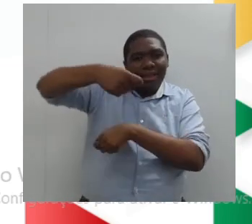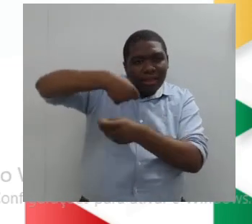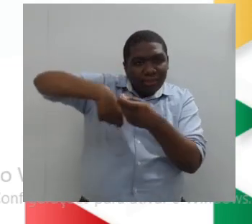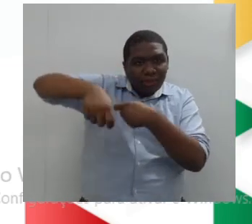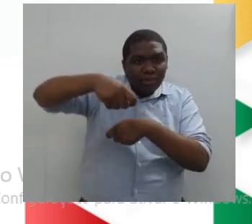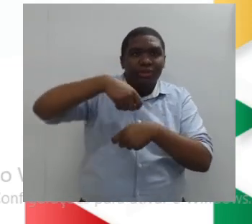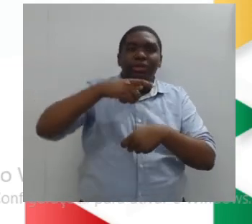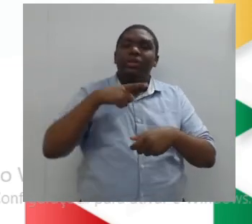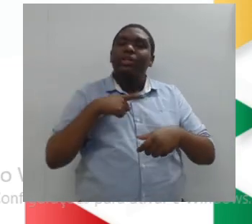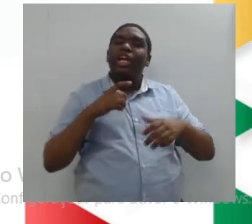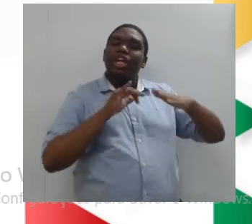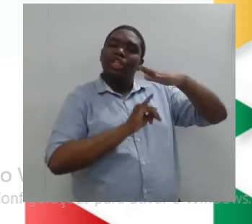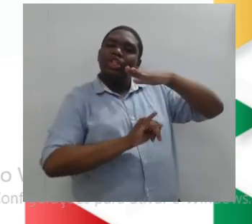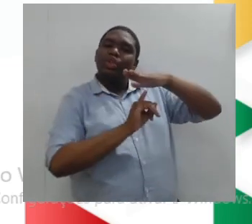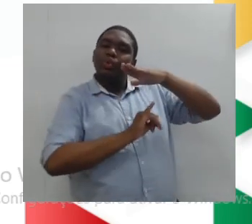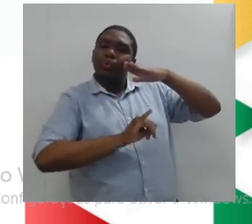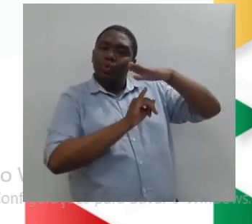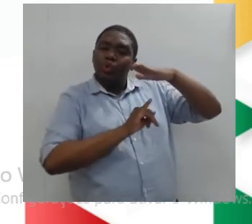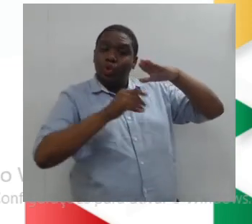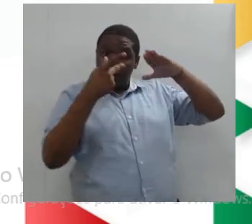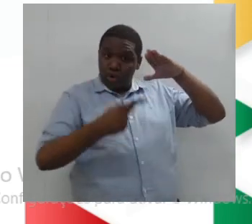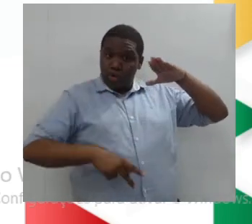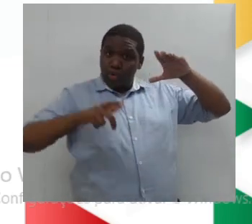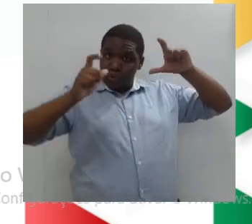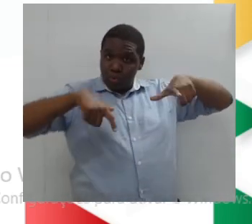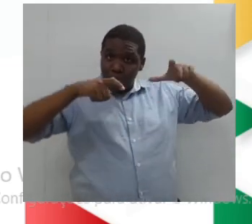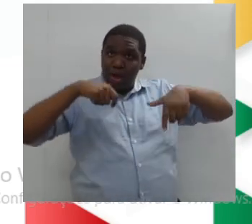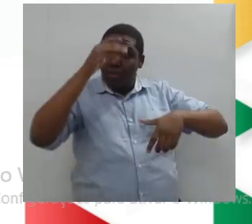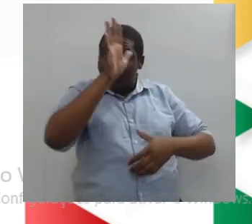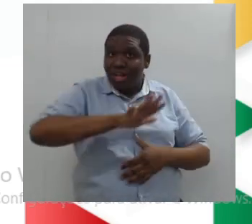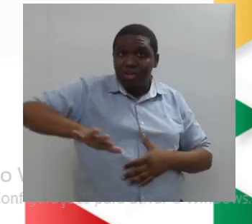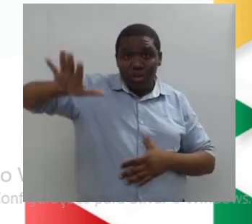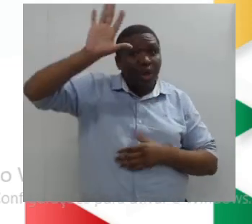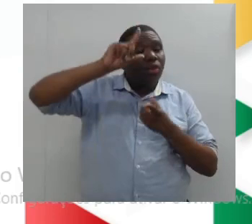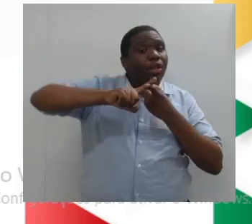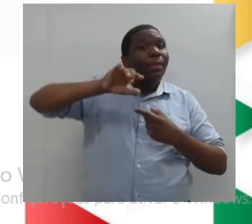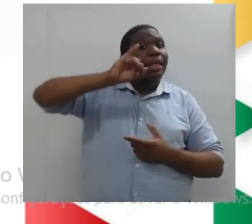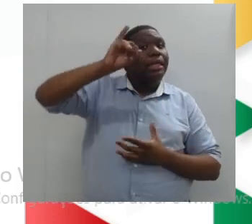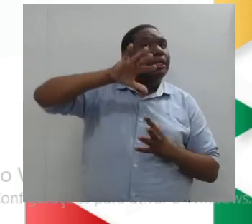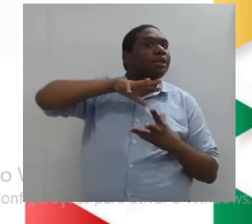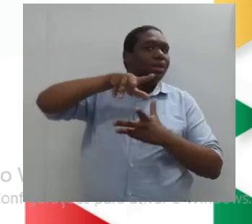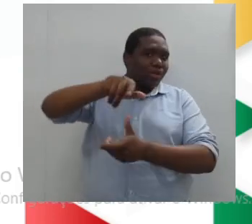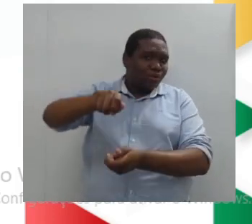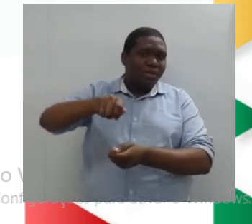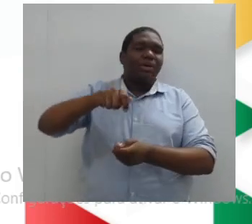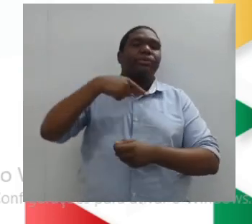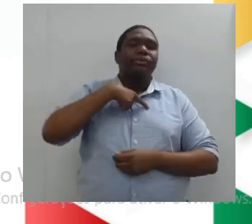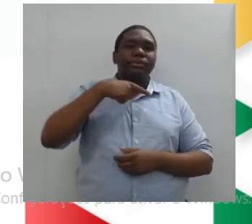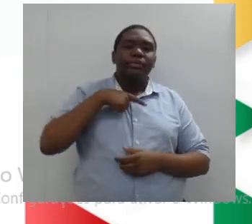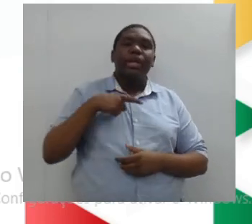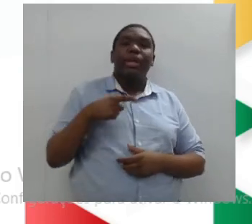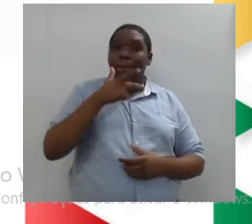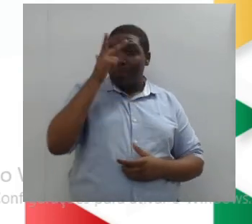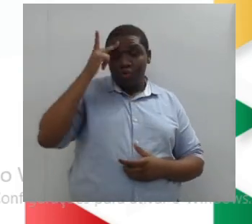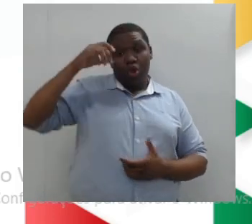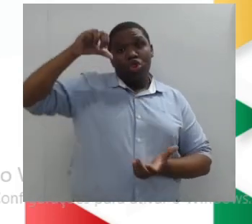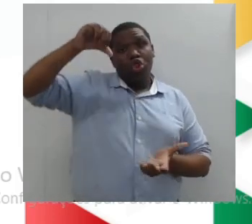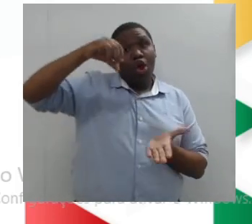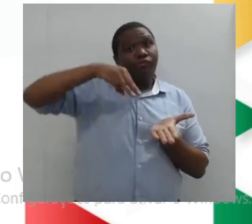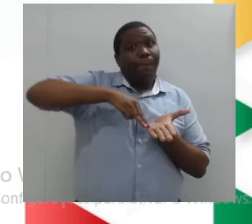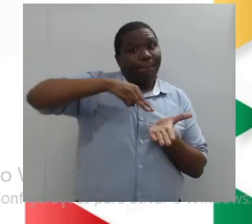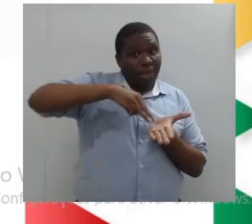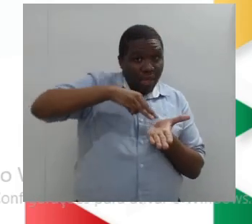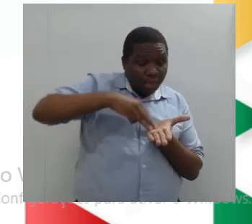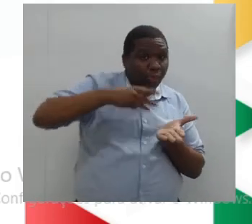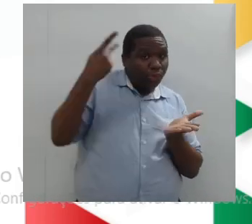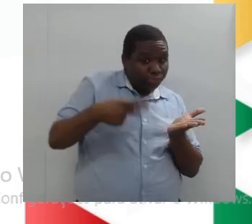por instituições a nível local, nacional e internacional, composta por 9 membros